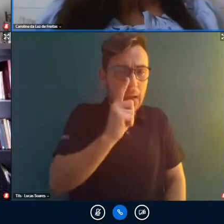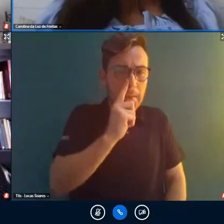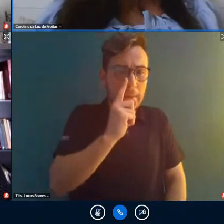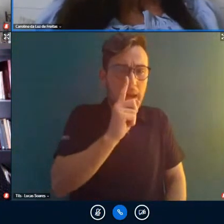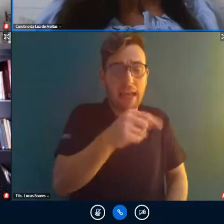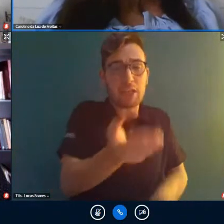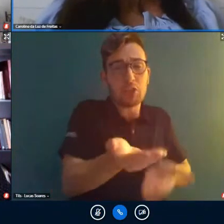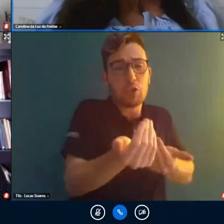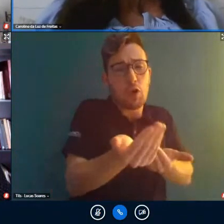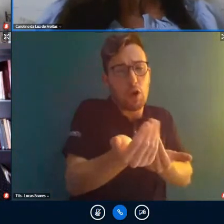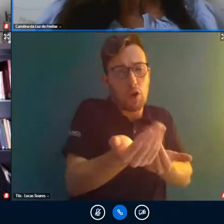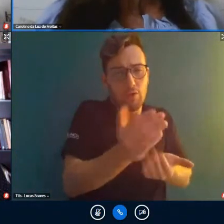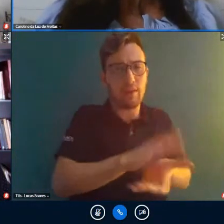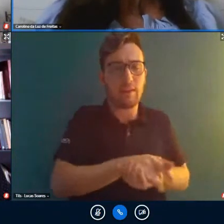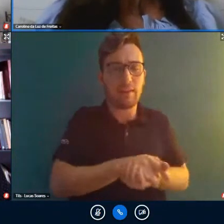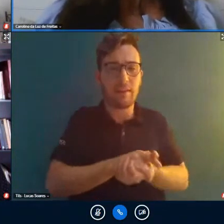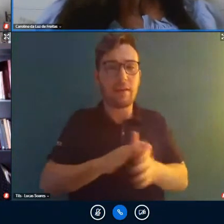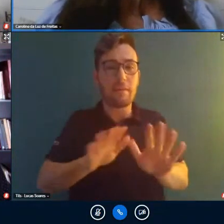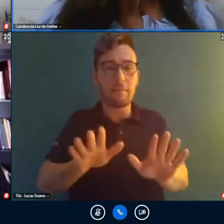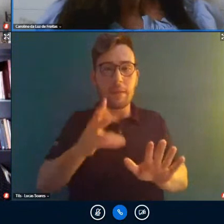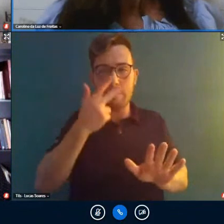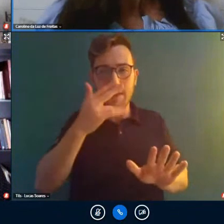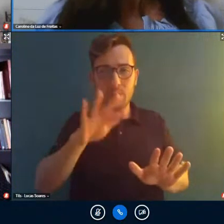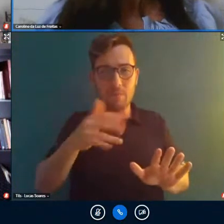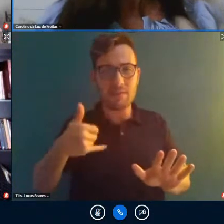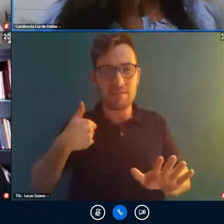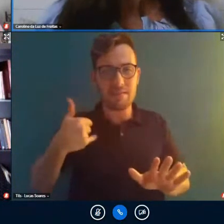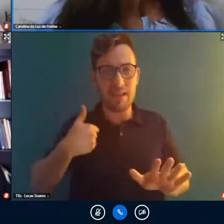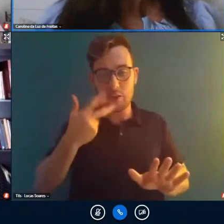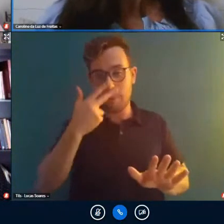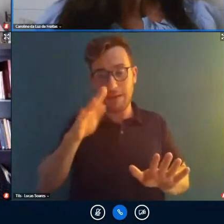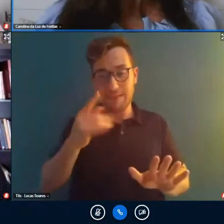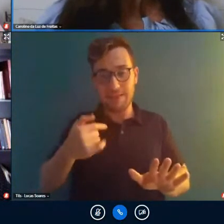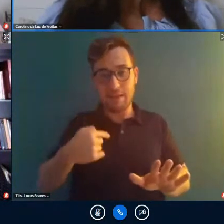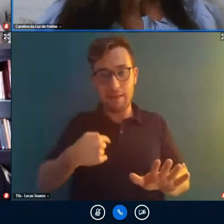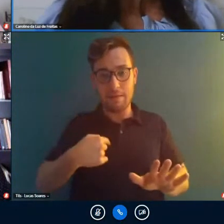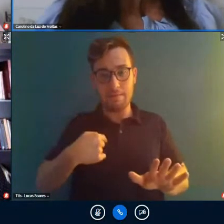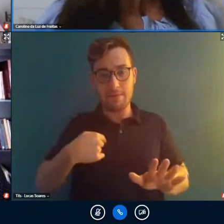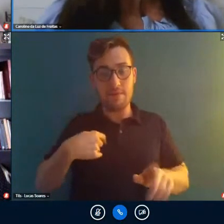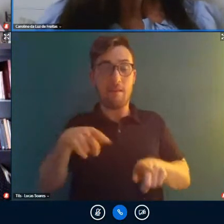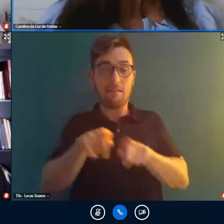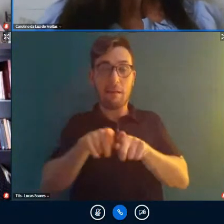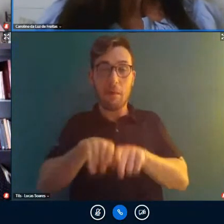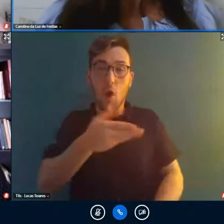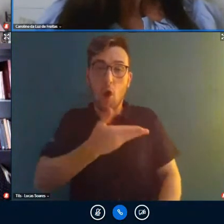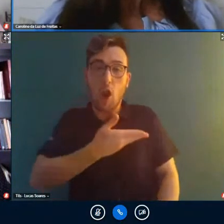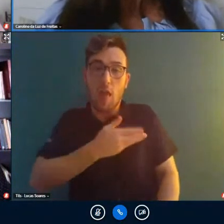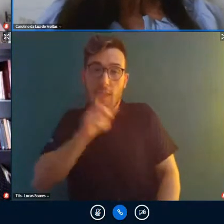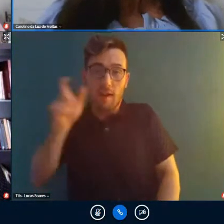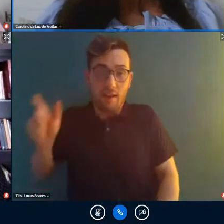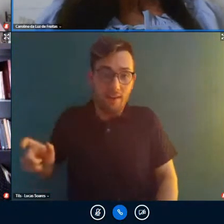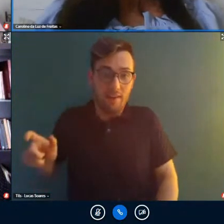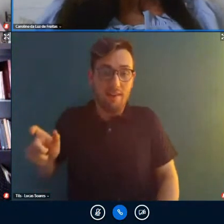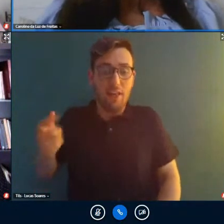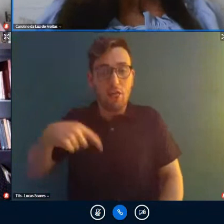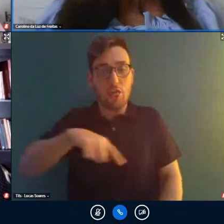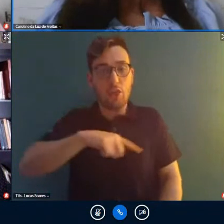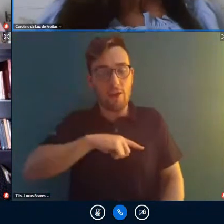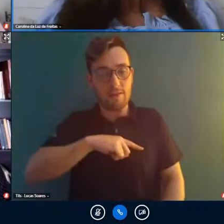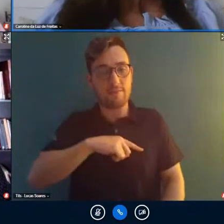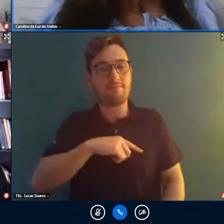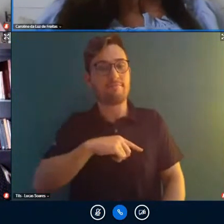jovem, então, mais ou menos com uma idade parecida com a minha, da minha outra colega, então nós nos identificamos muito. E com